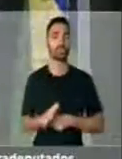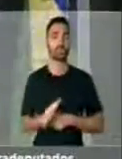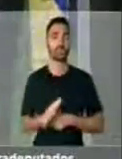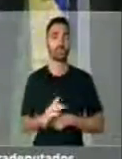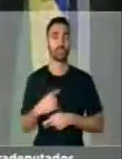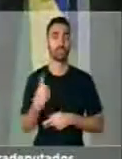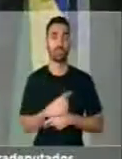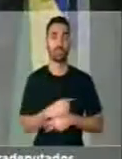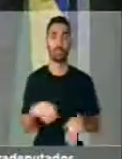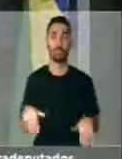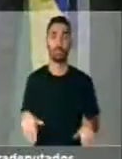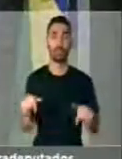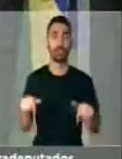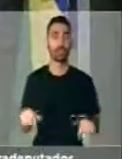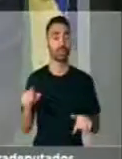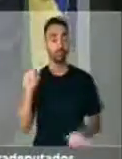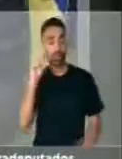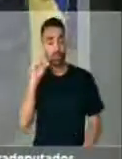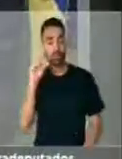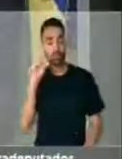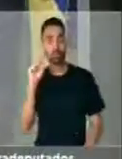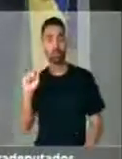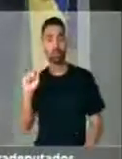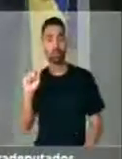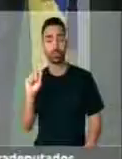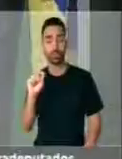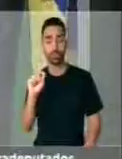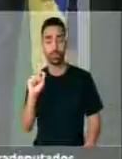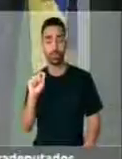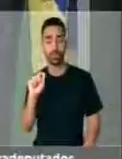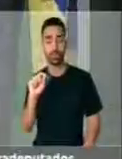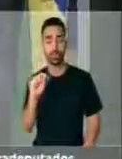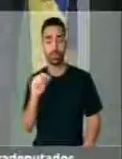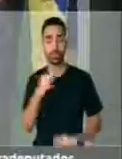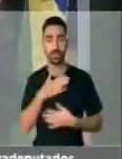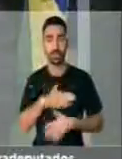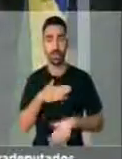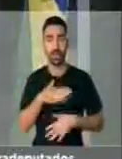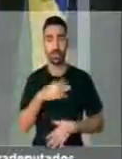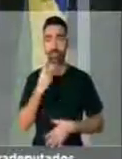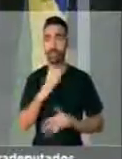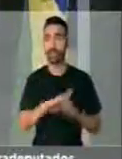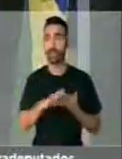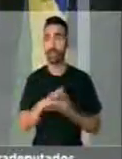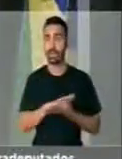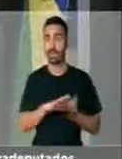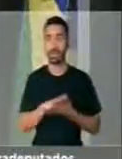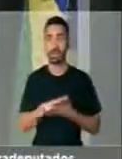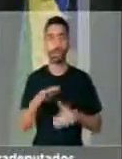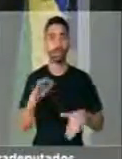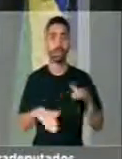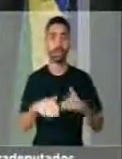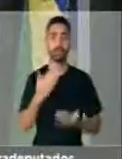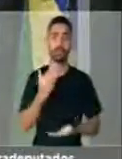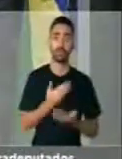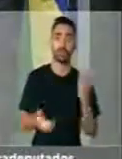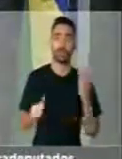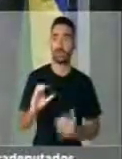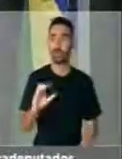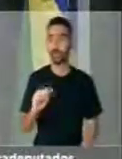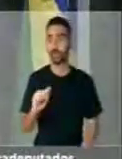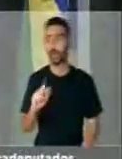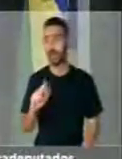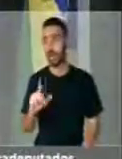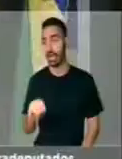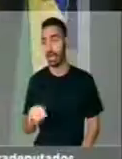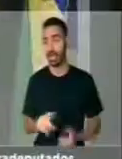aqui todos os dias quietos, sem falar nada, aprovando talvez com medo de perder algum cargo, com medo de perder